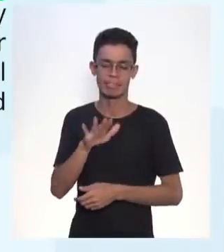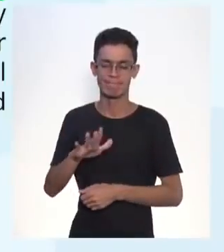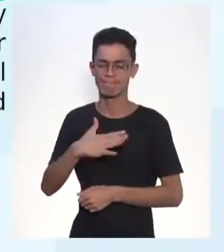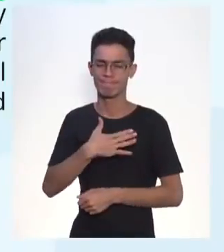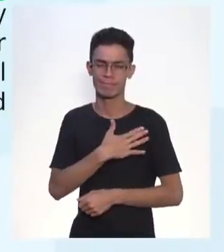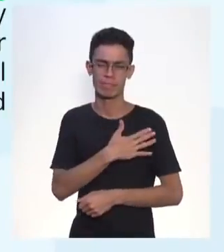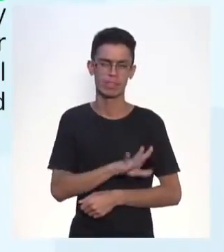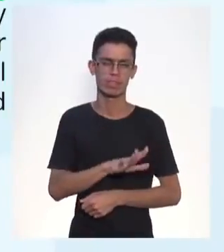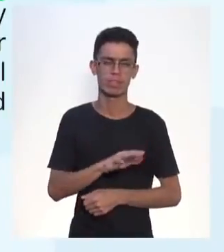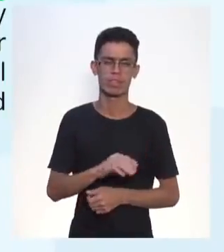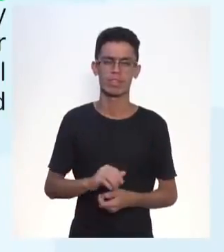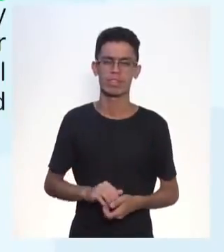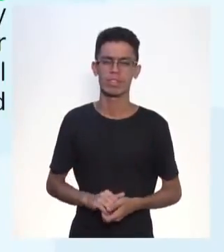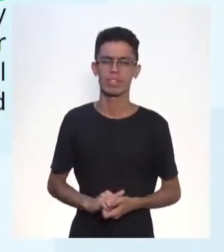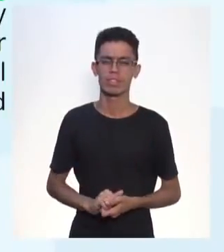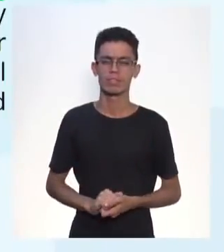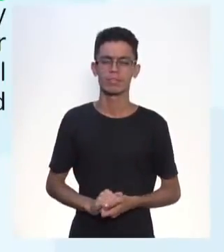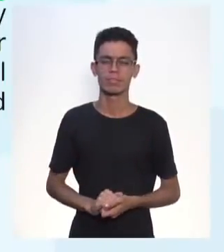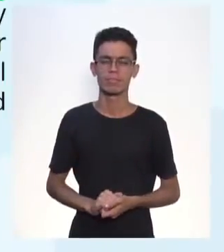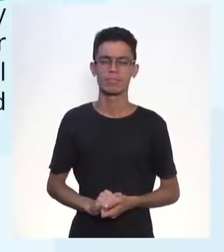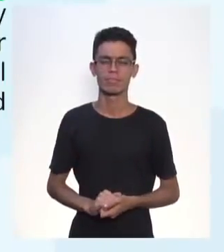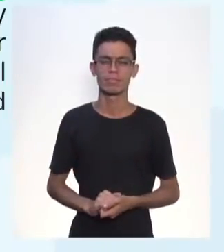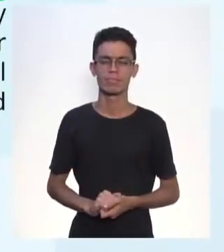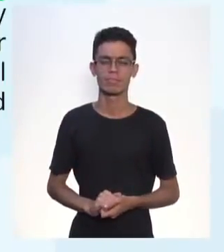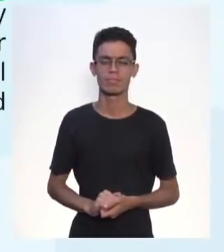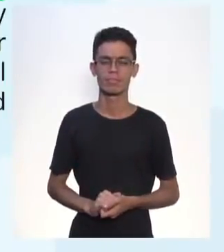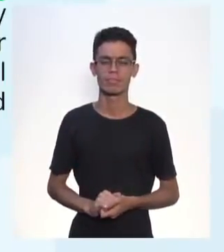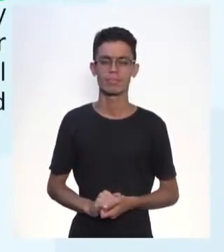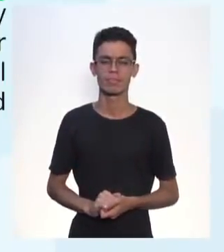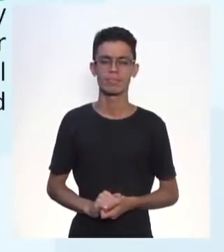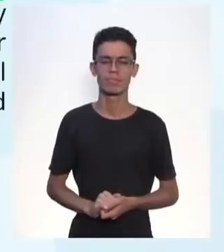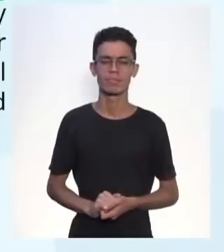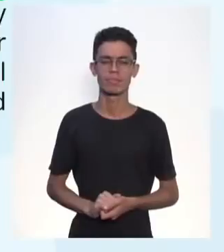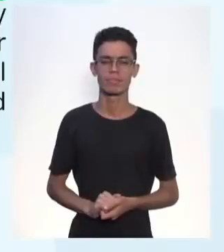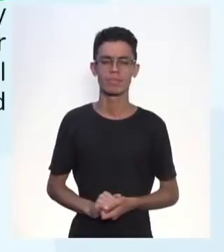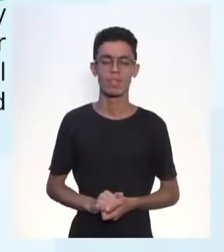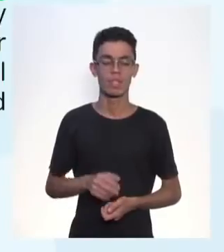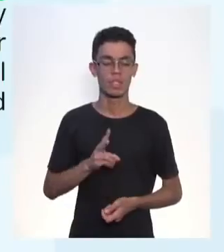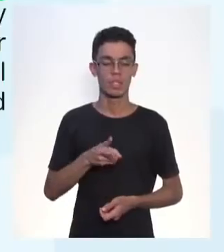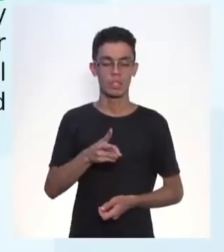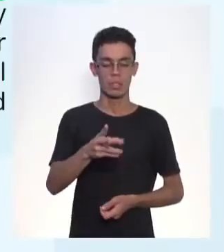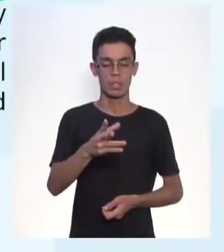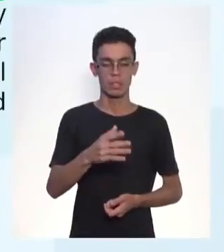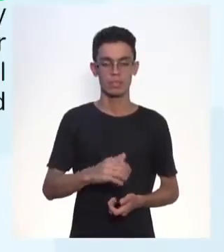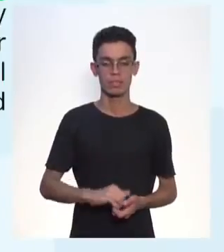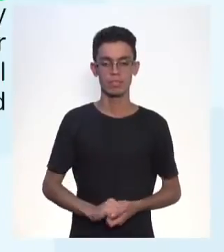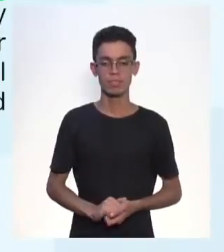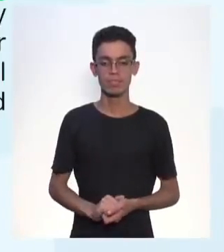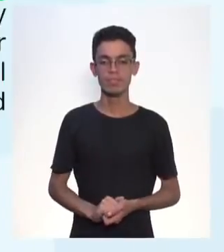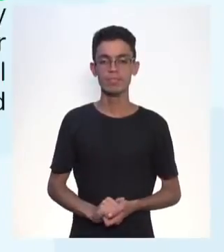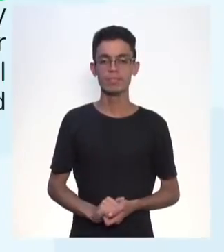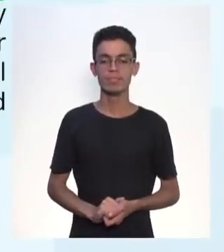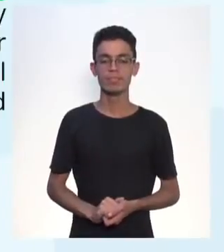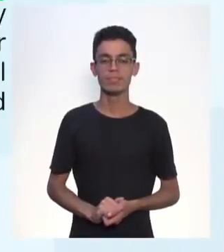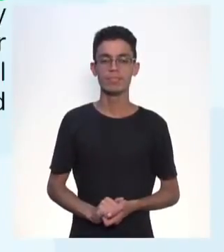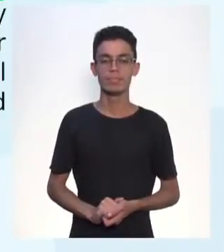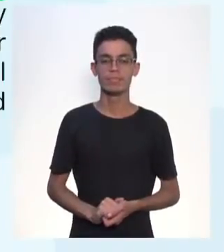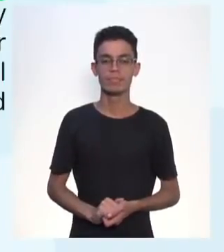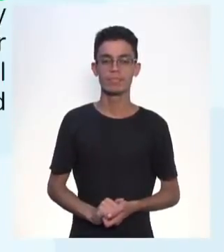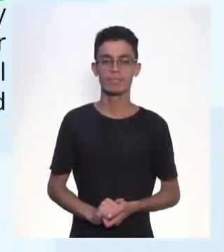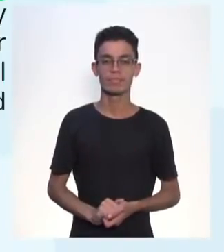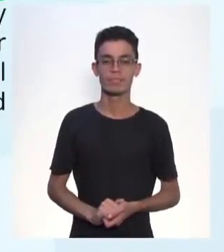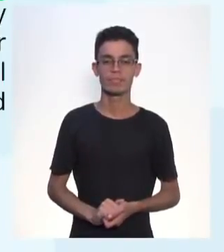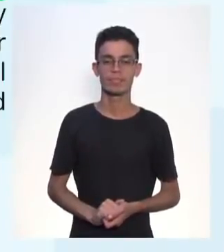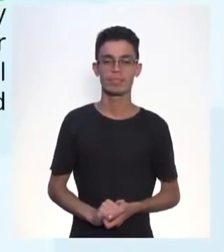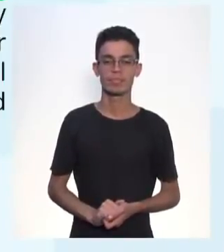And they didn't like it. They did not like it. Vamos continuar, Ed. They used to wander around the high